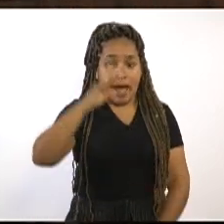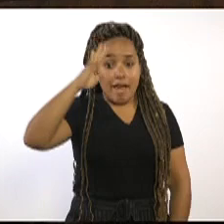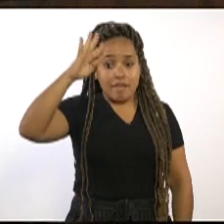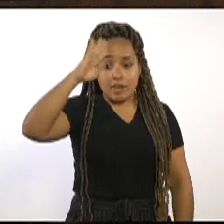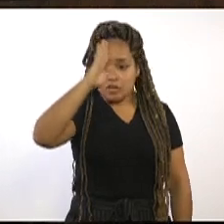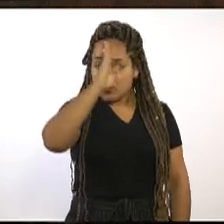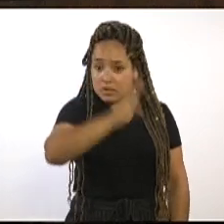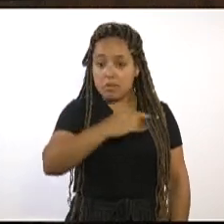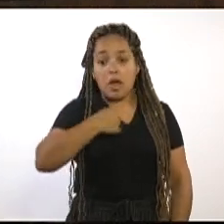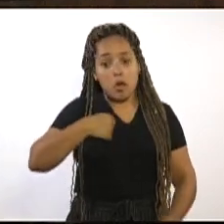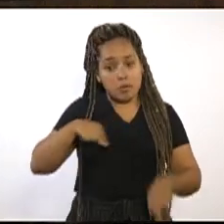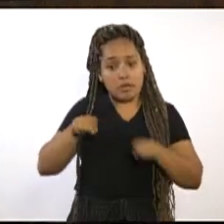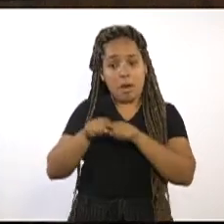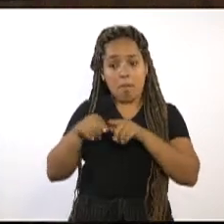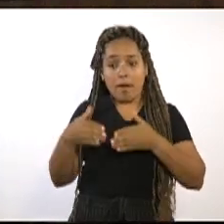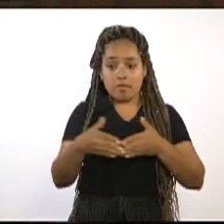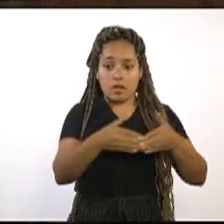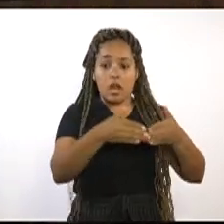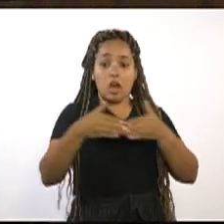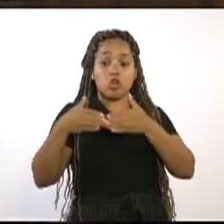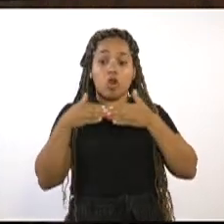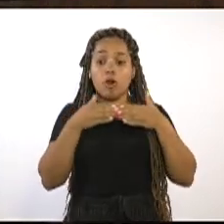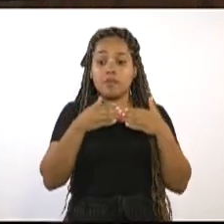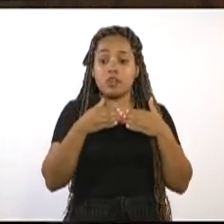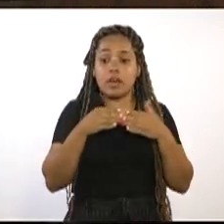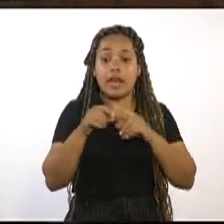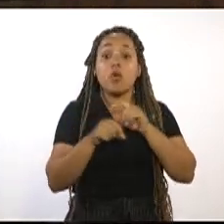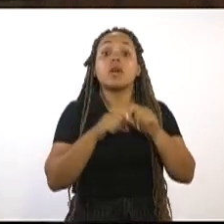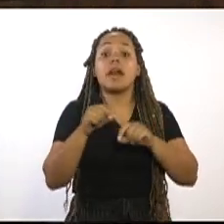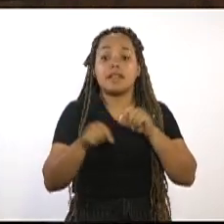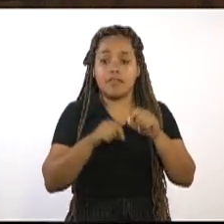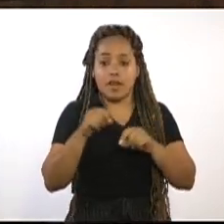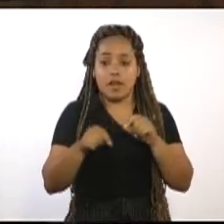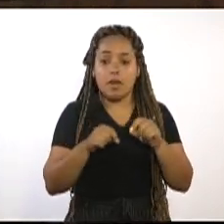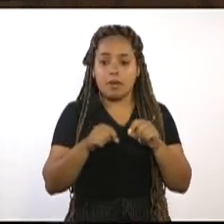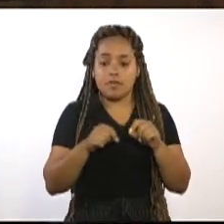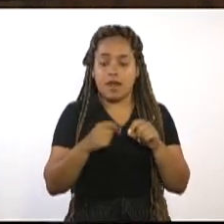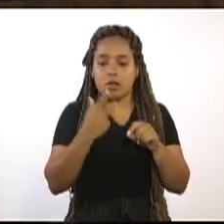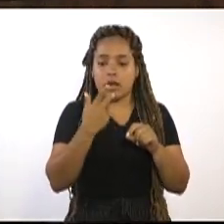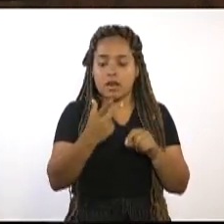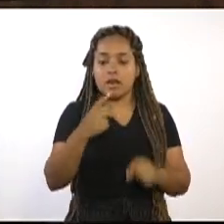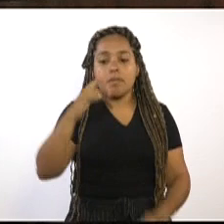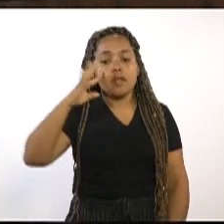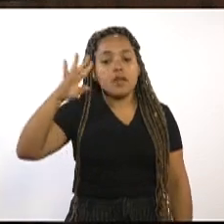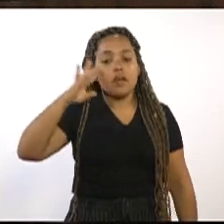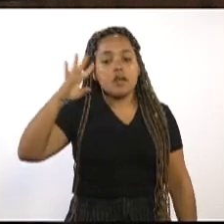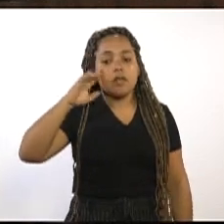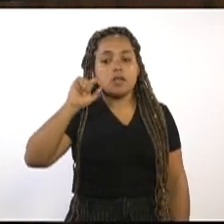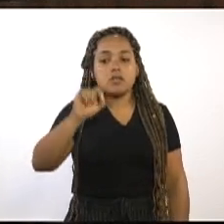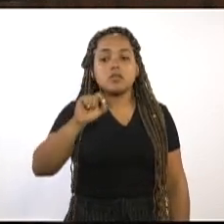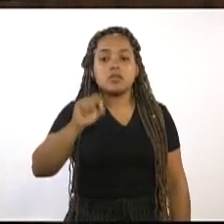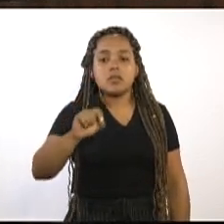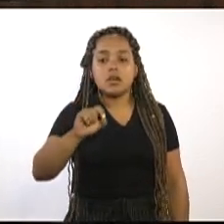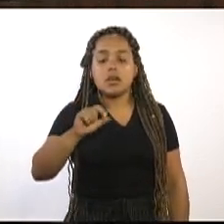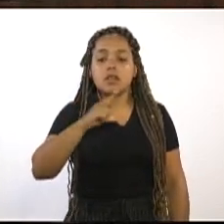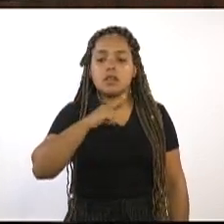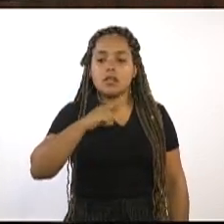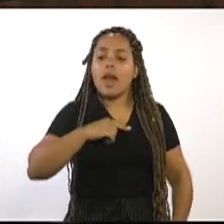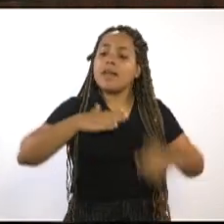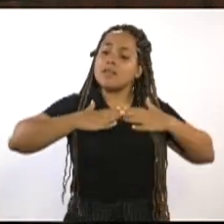minhas reflexões um pouco distantes daqui, mas reservarei essas reflexões. Deputado Anderson Moraes, pode ficar tranquilo,